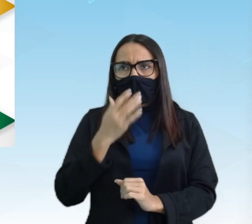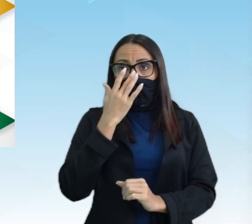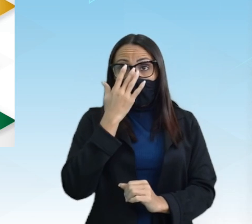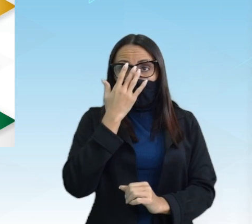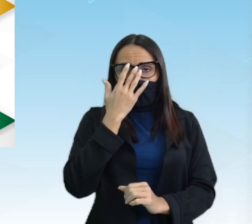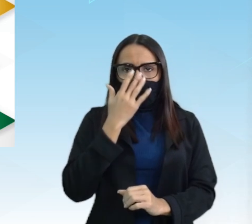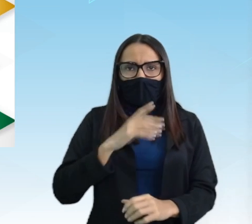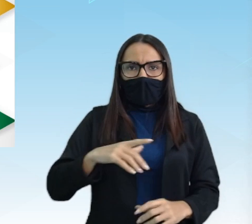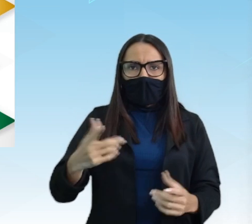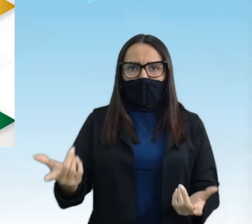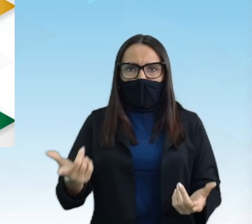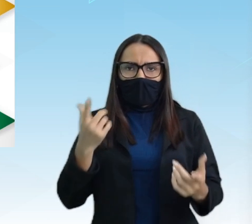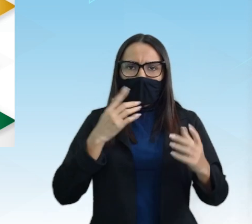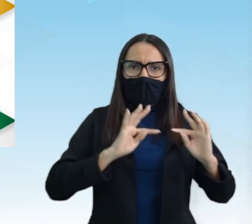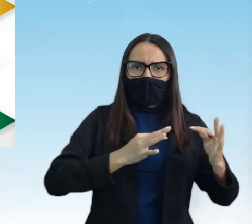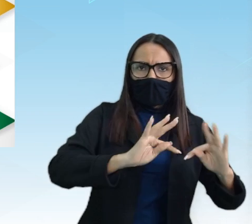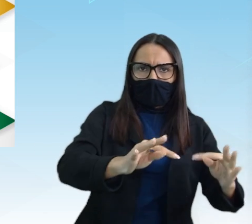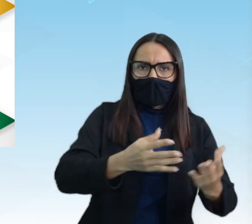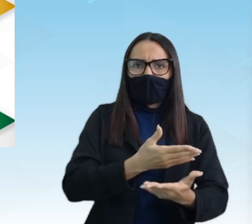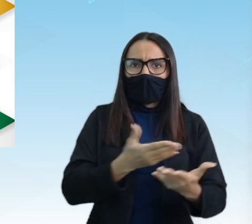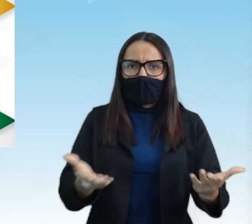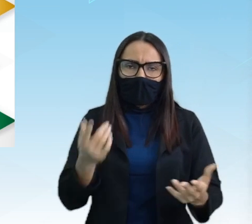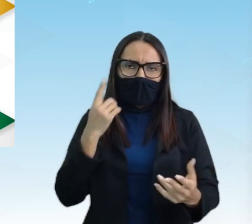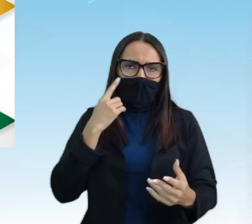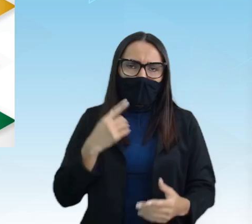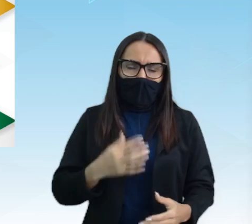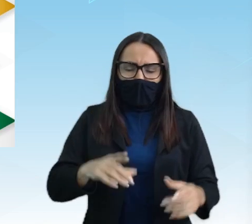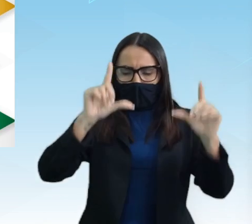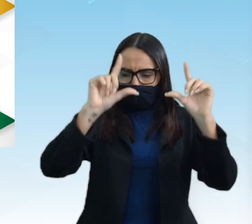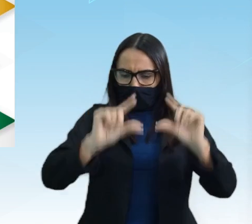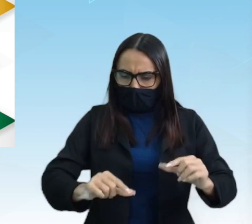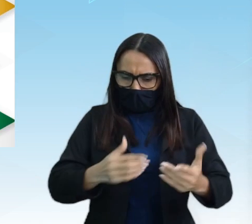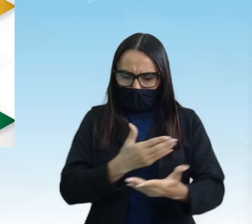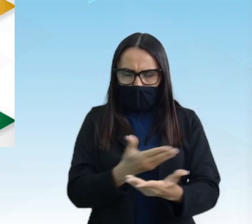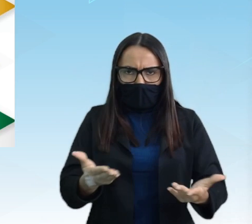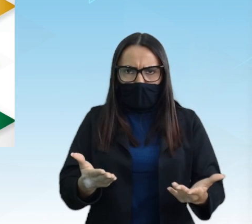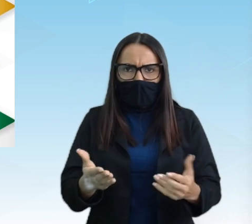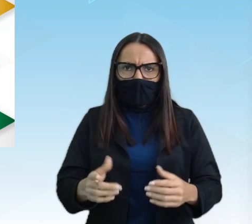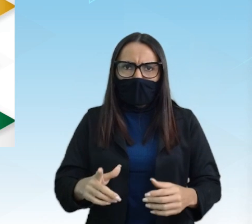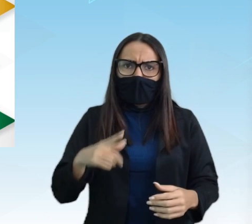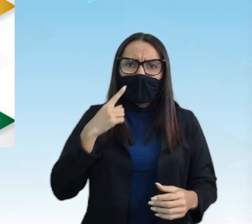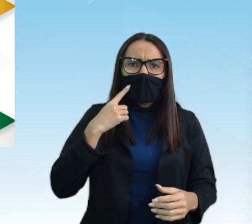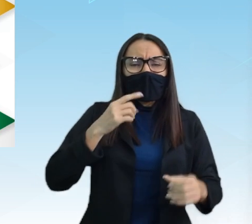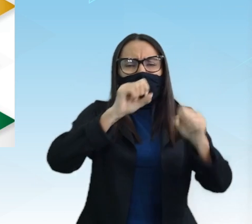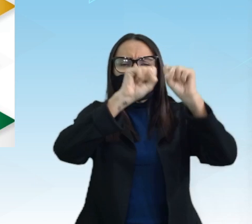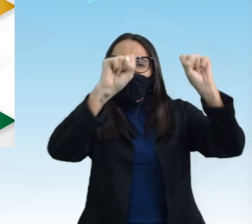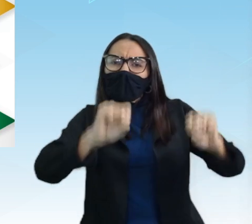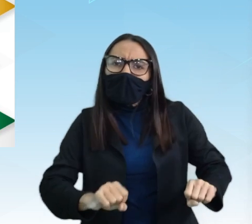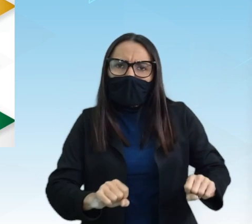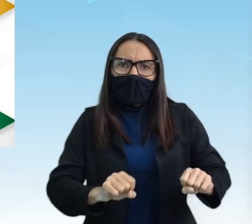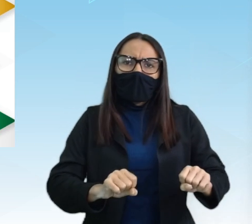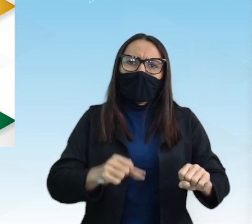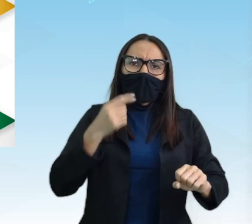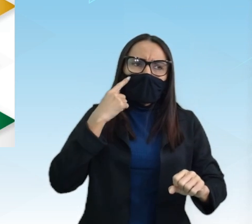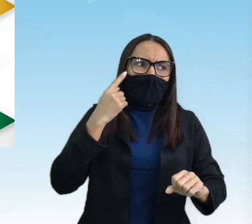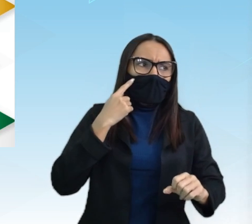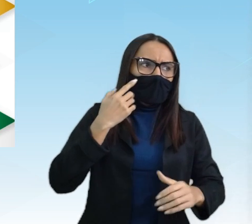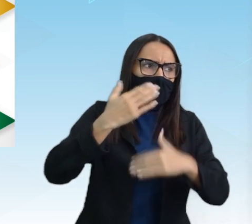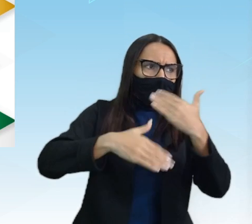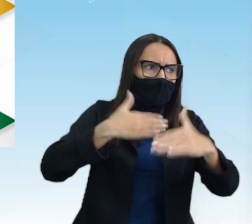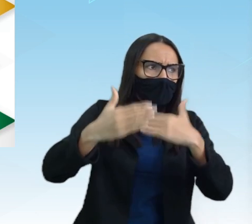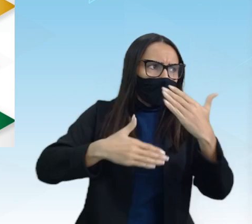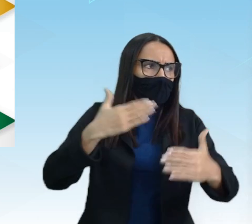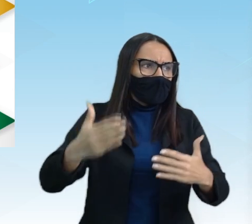a ausência da tecnologia por uma baixa produtividade. Esse sistema, meus amores, é praticado